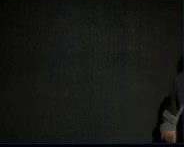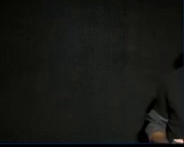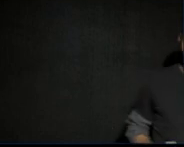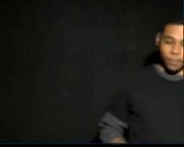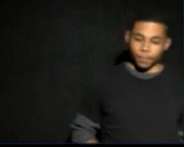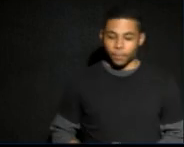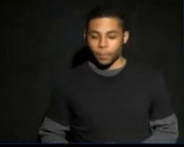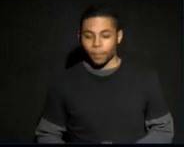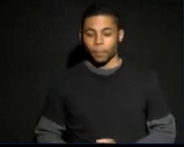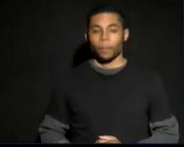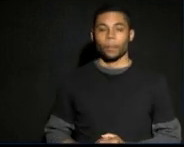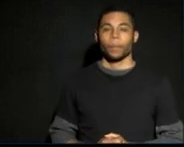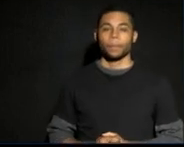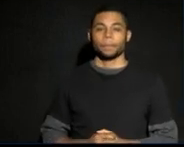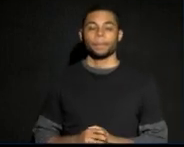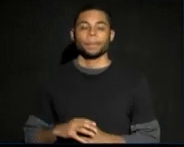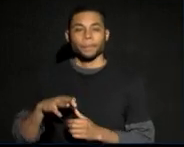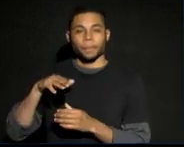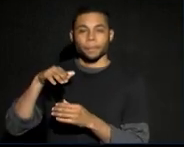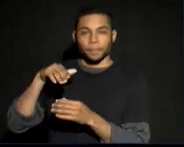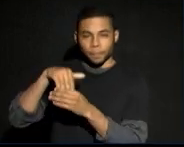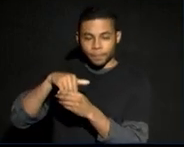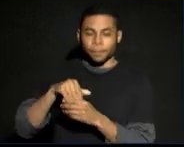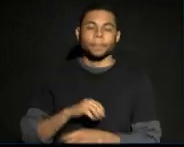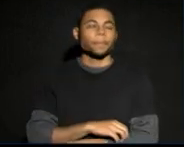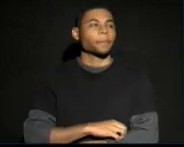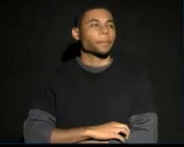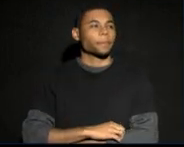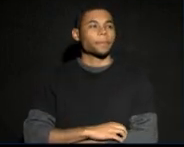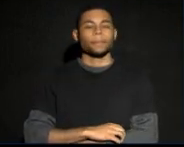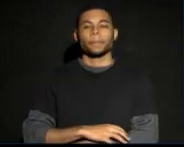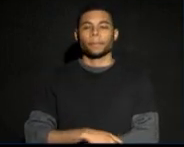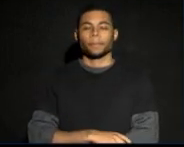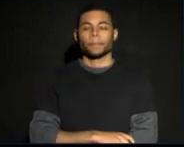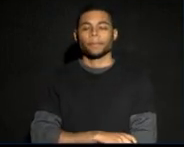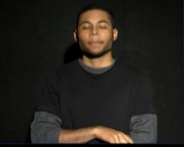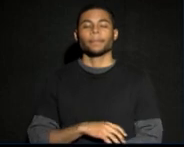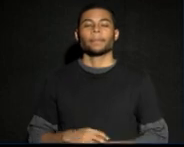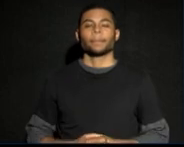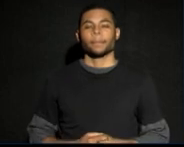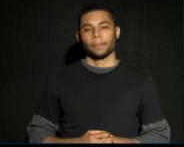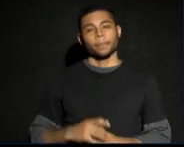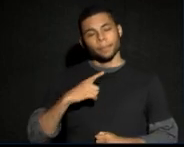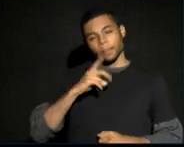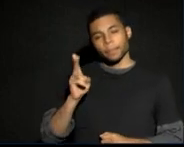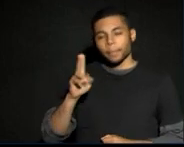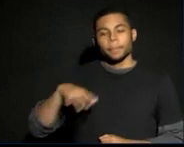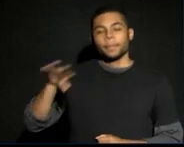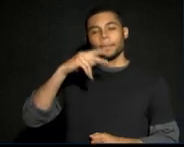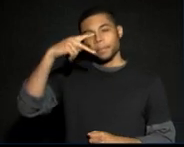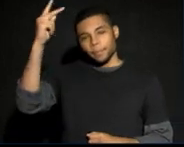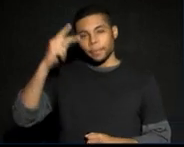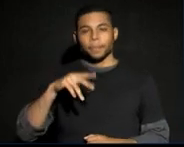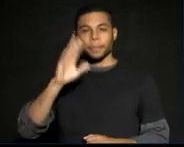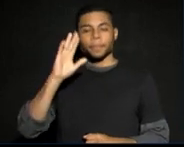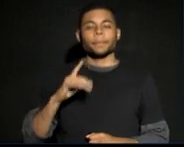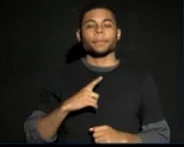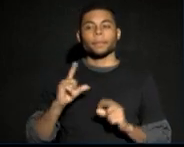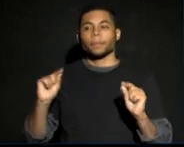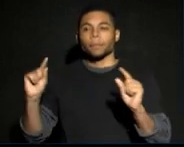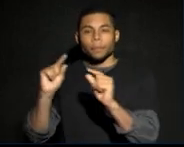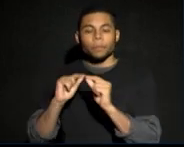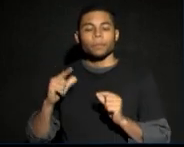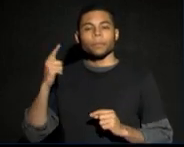né e uma eleição que Dispensa comentários o quanto está E nada e o quanto tem eh